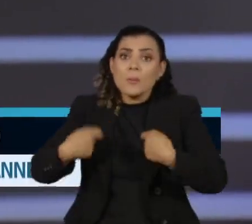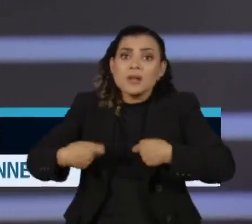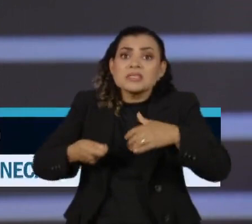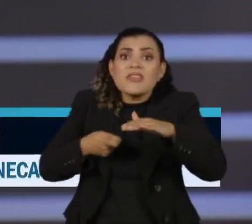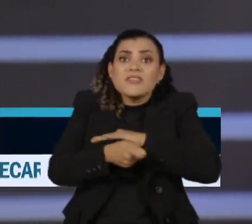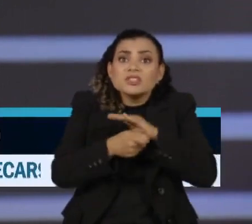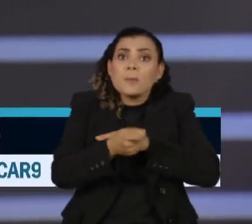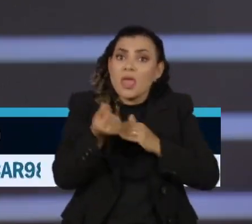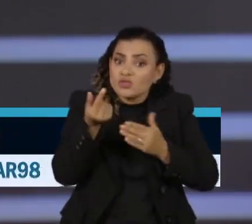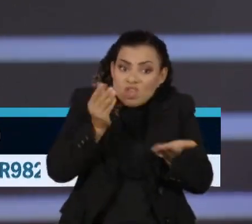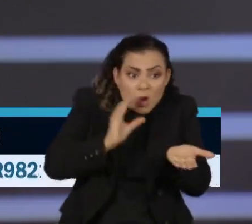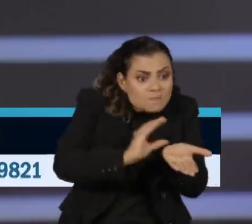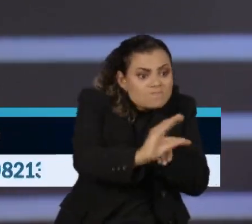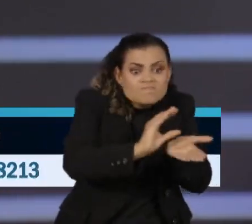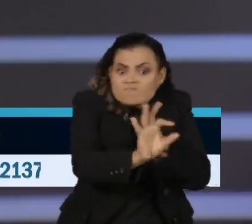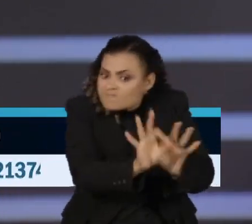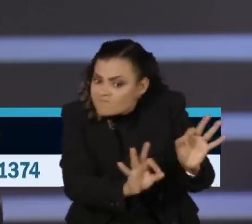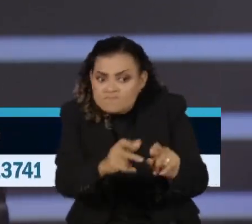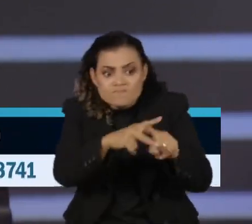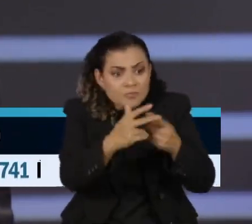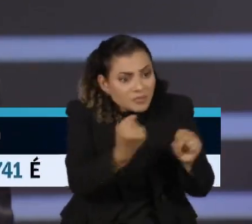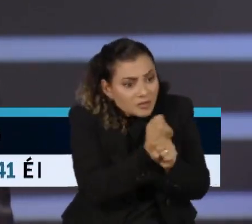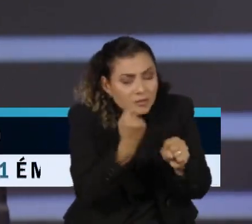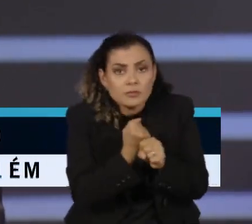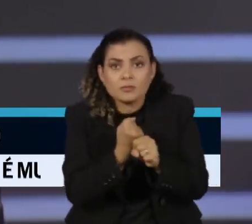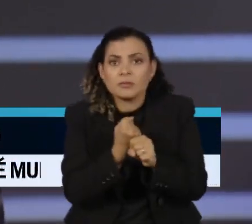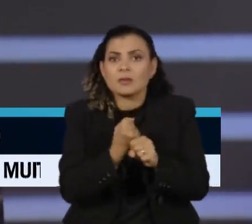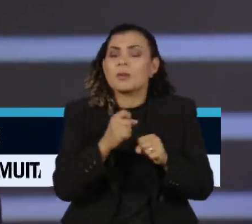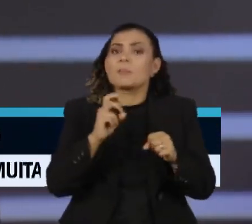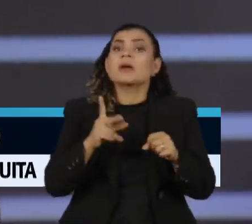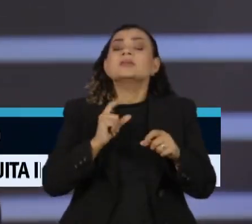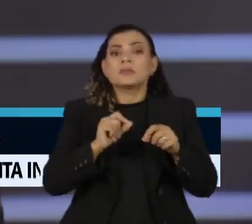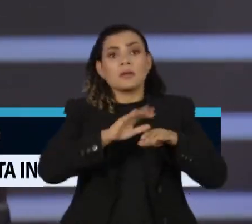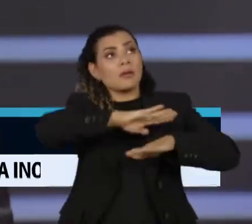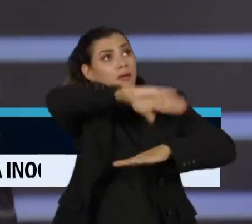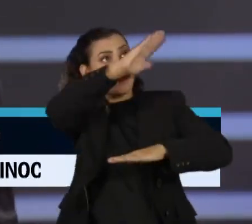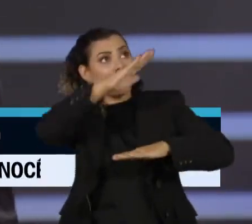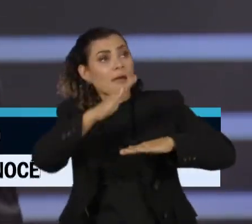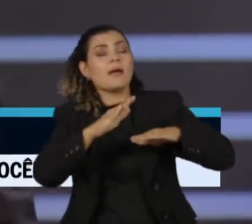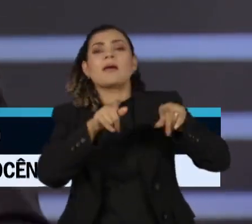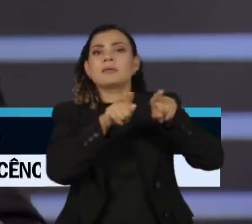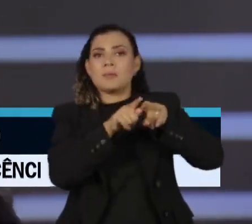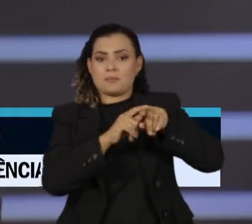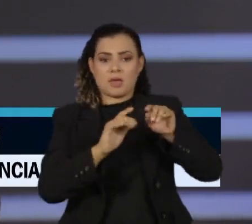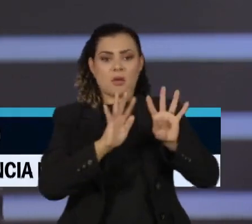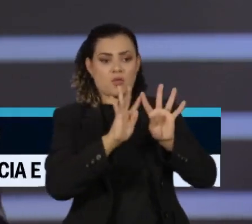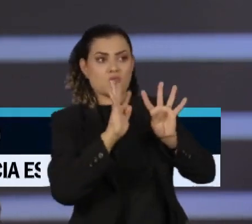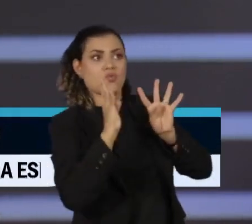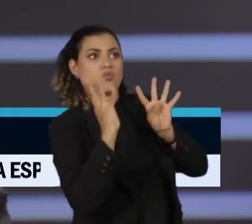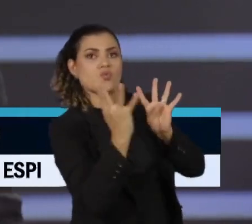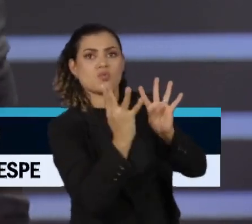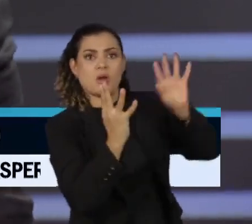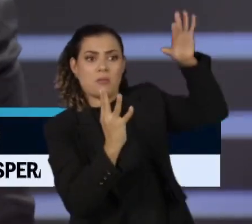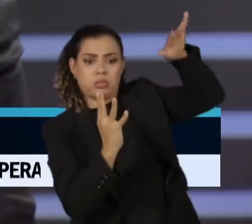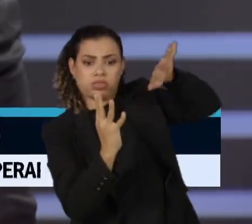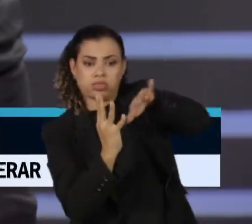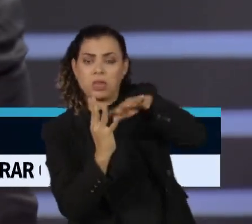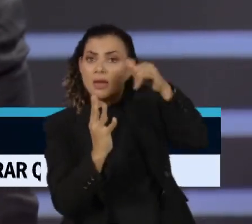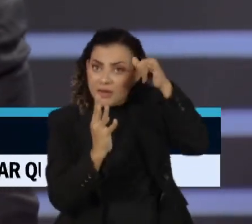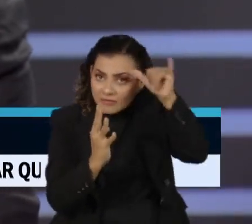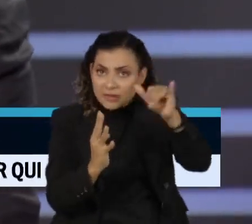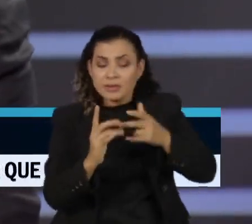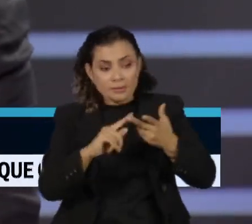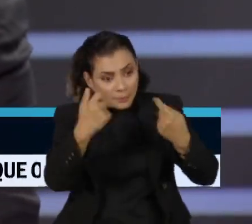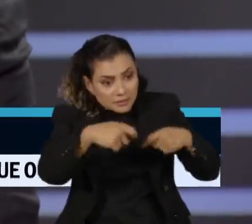muito mais do que se fala nisso. Não só microdenagem, macrodenagem, infilagem. Eu preciso tirar o perigo da onde